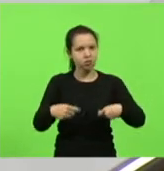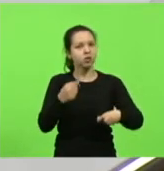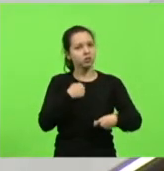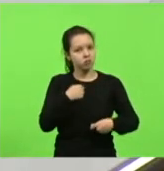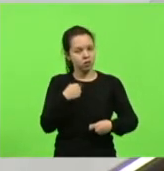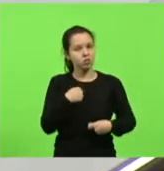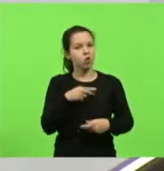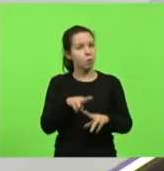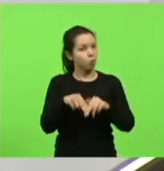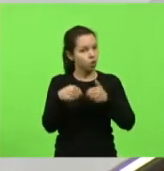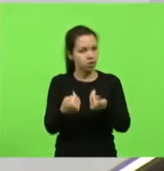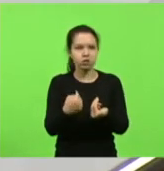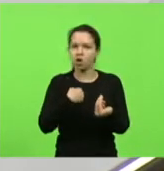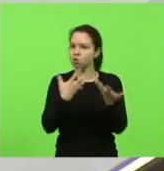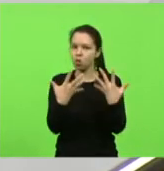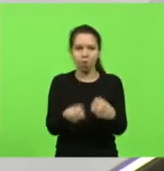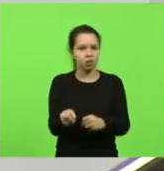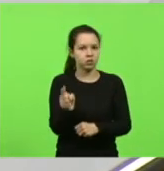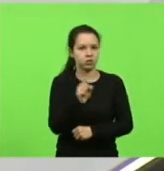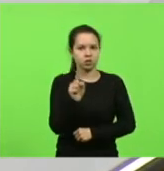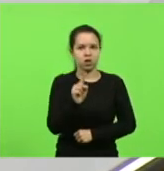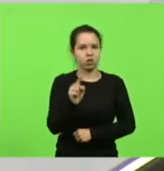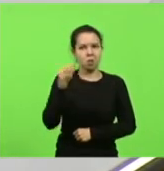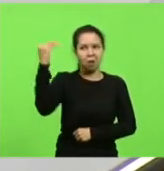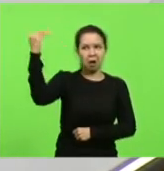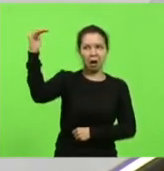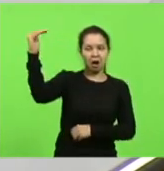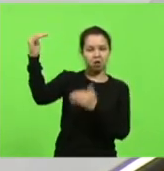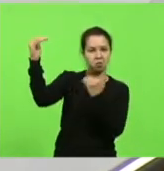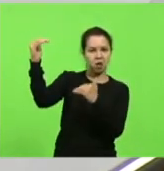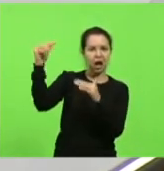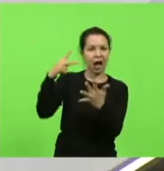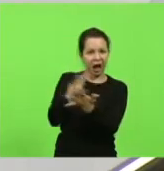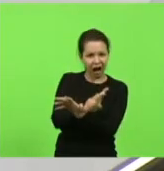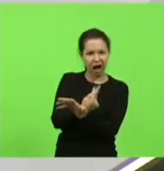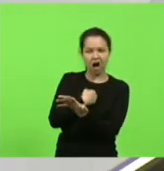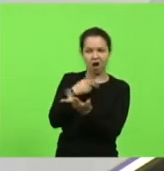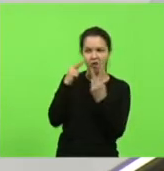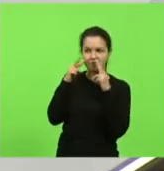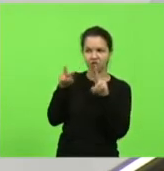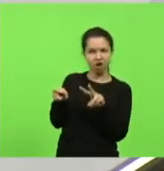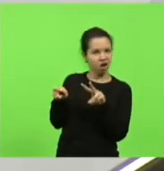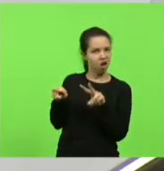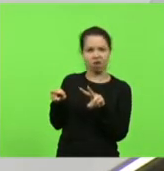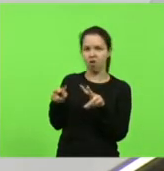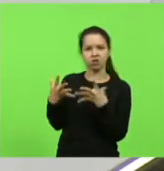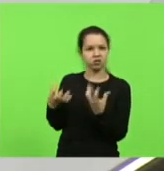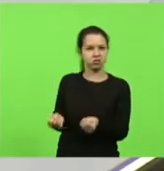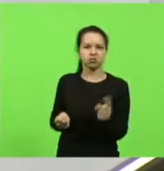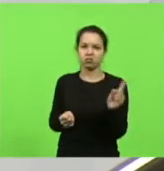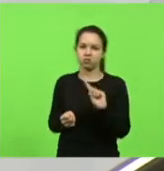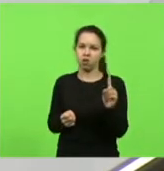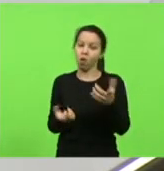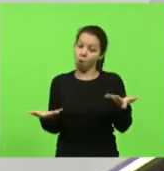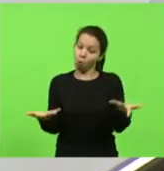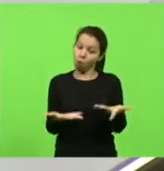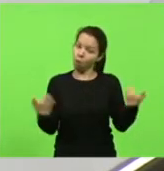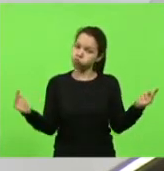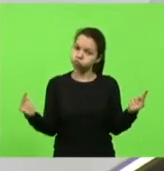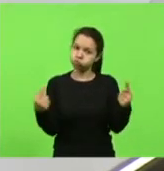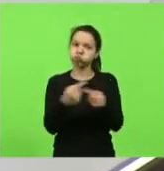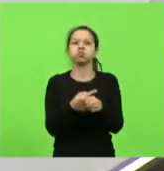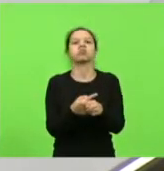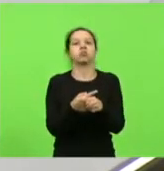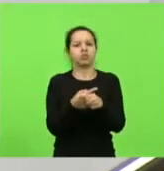não aceito que nada grande ou pequeno errado aconteça na minha frente. Então, hoje, houve uma arbitrariedade hoje na Comissão